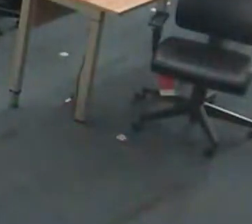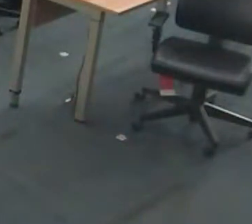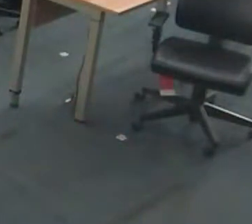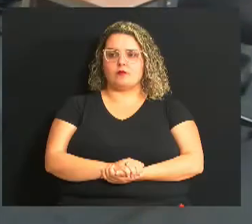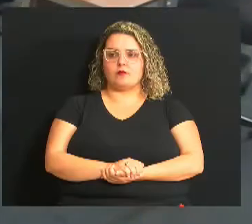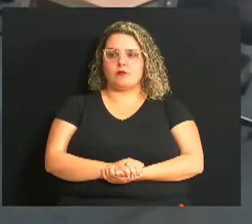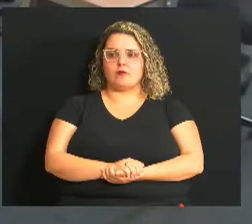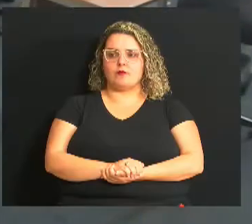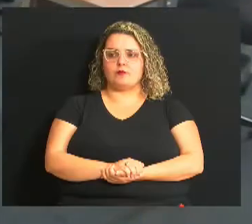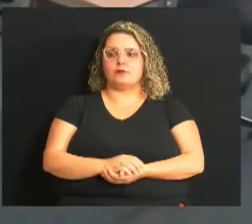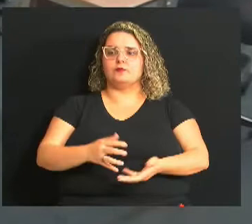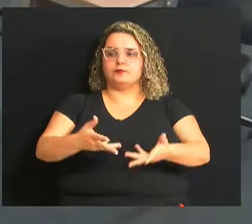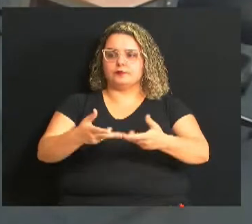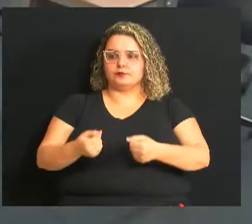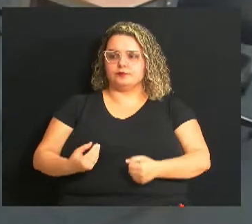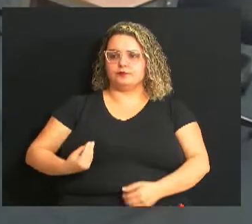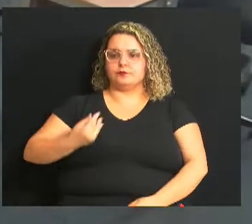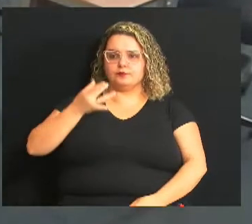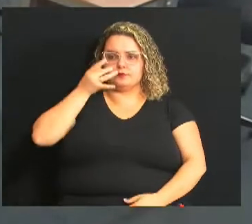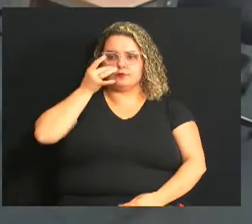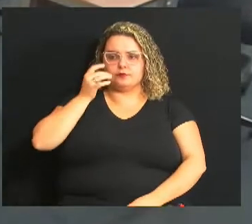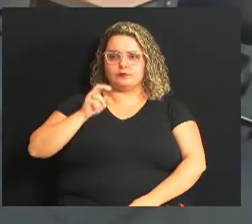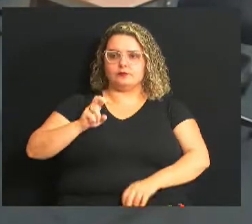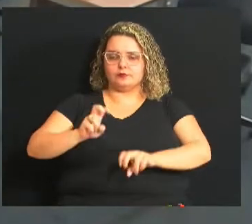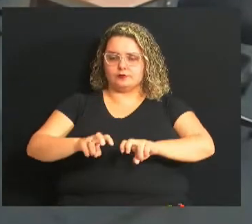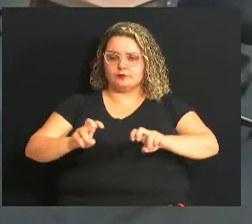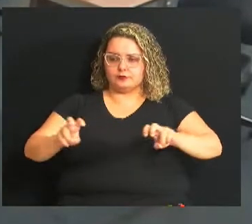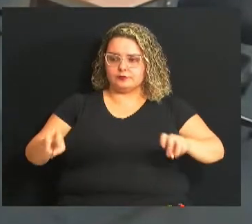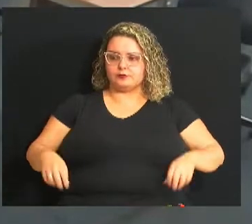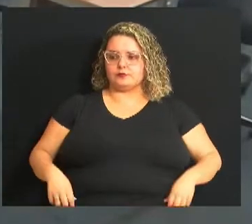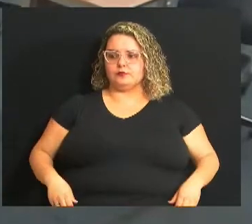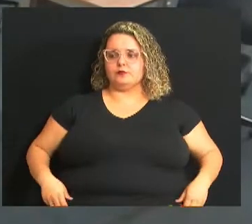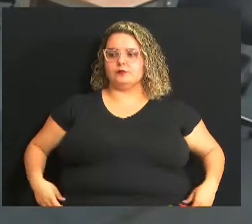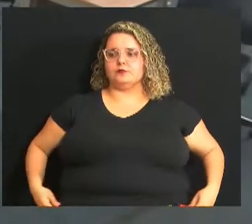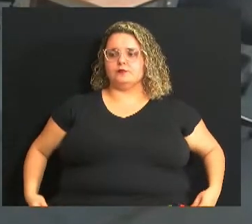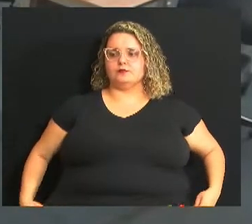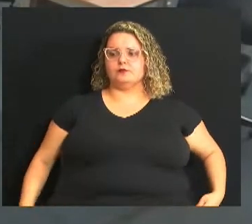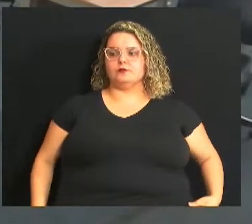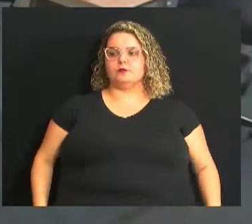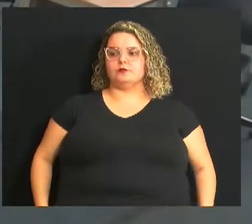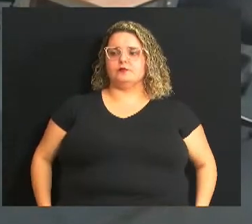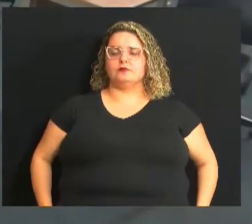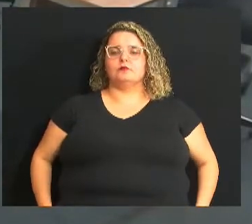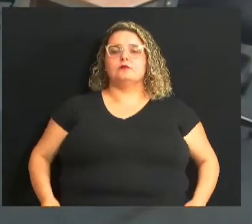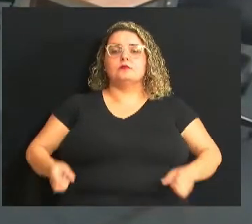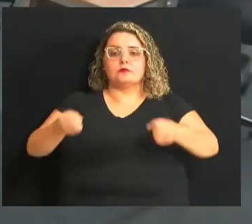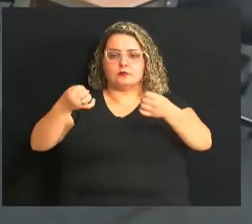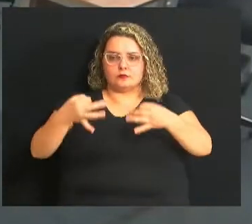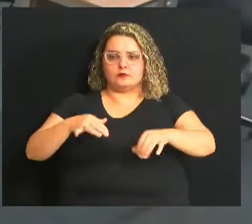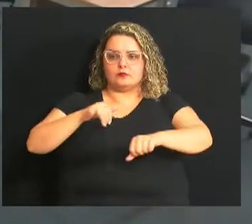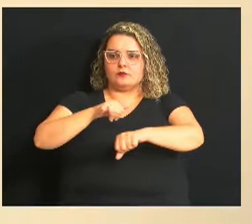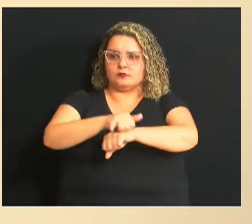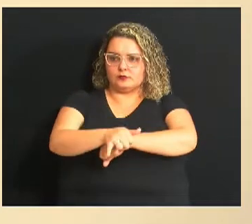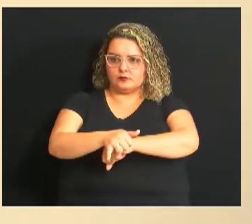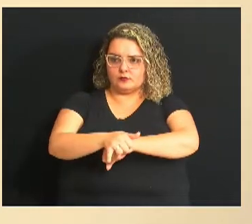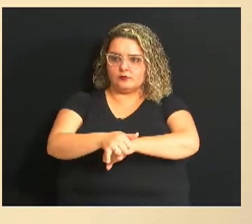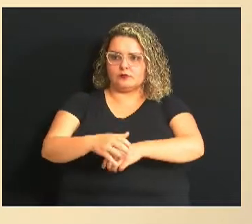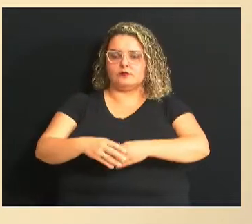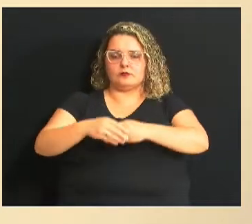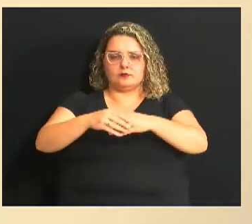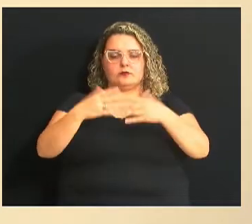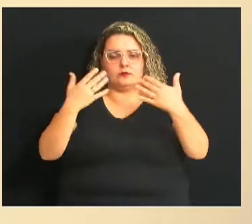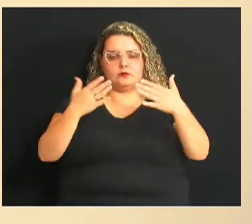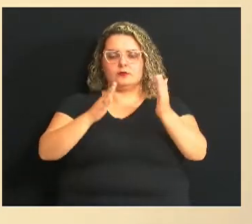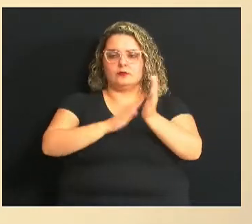Convidamos os presentes a tomarem assento. Enviaram suas justificativas de ausência com cumprimentos